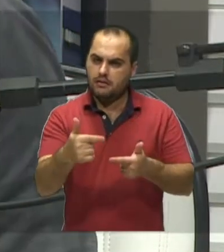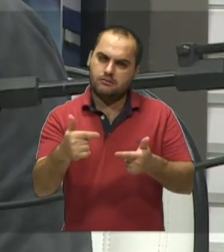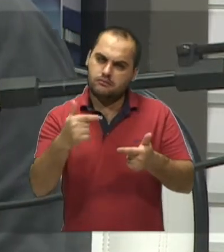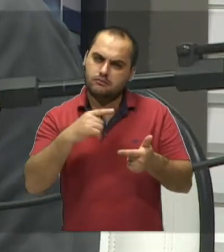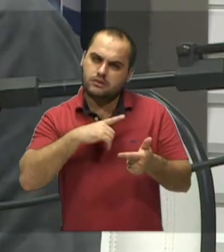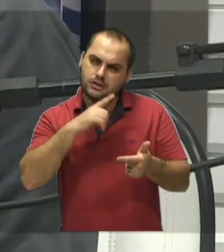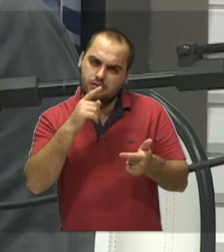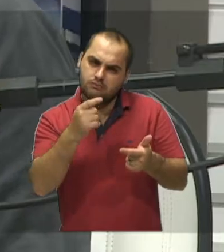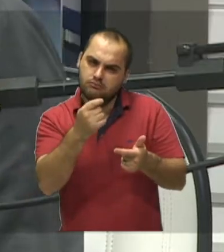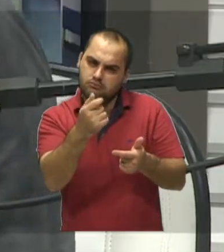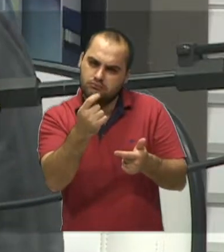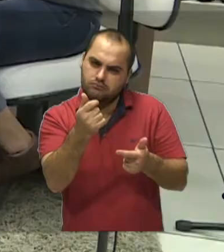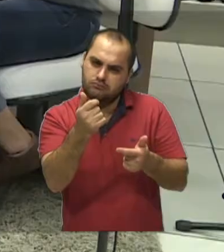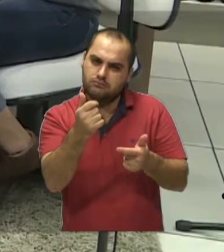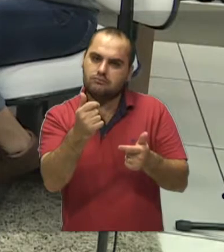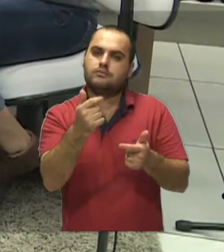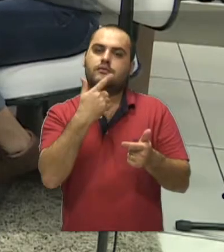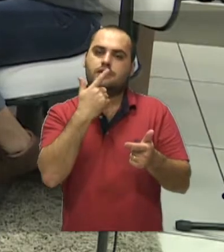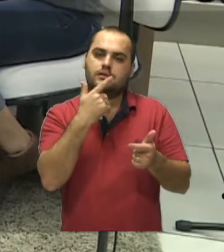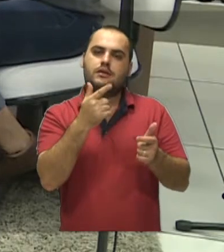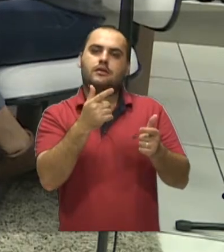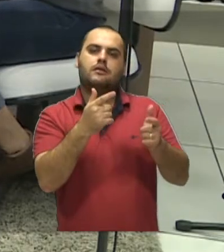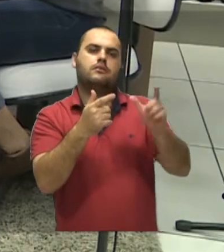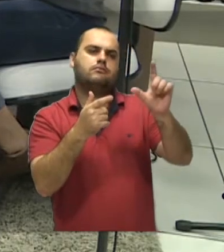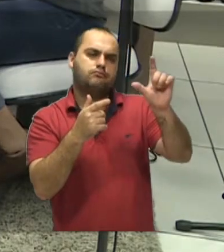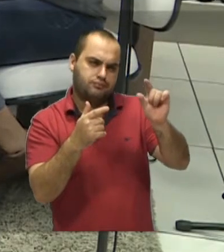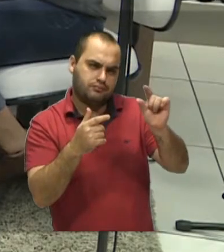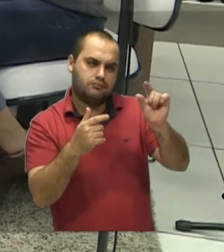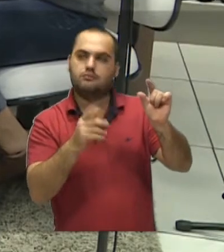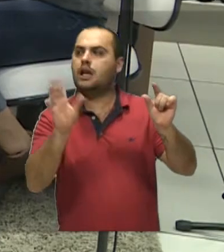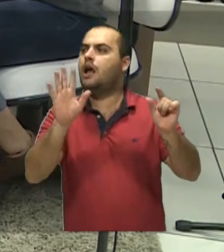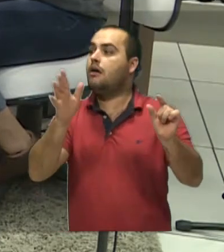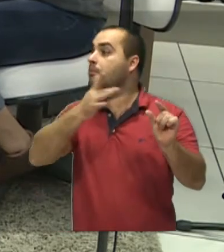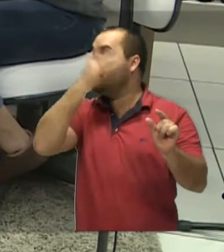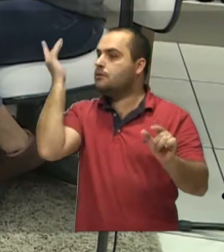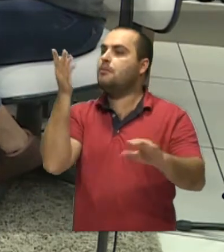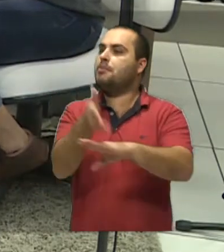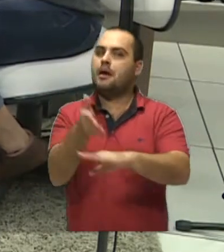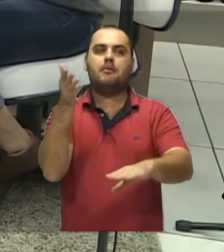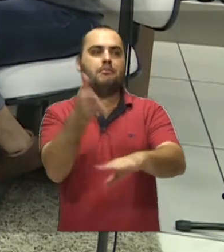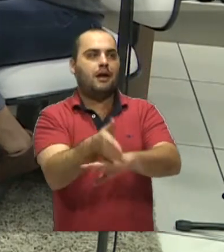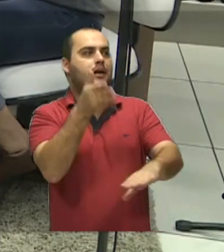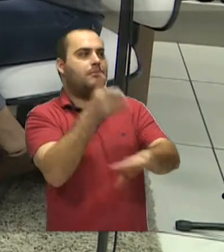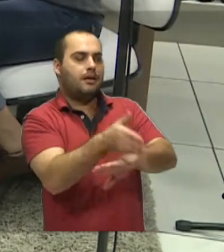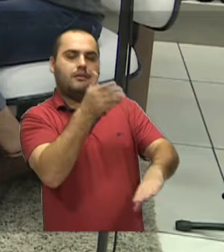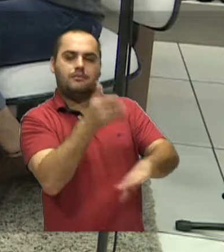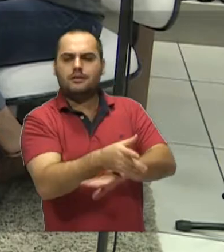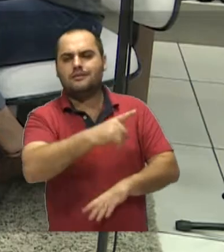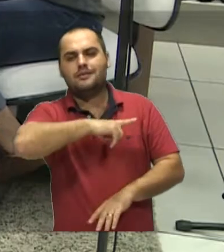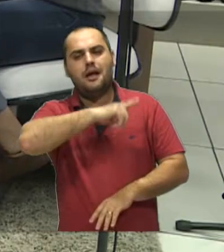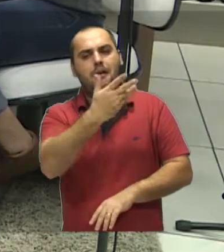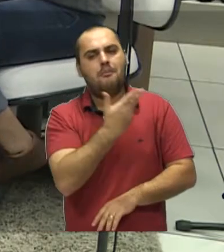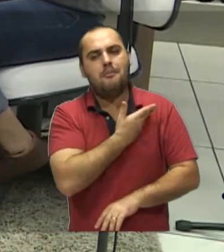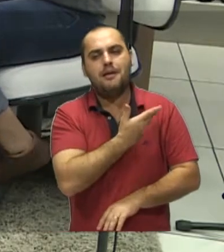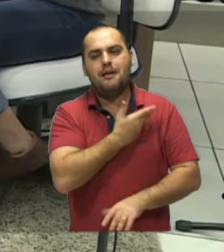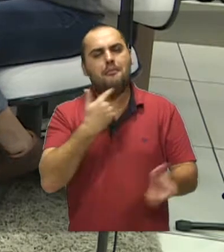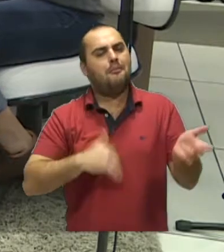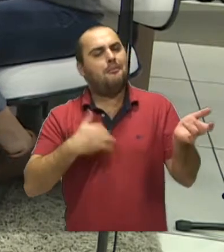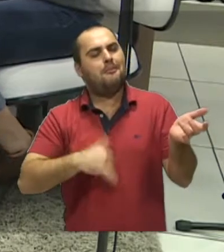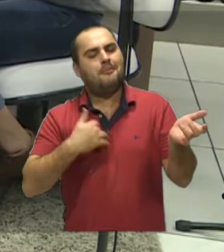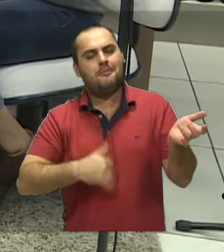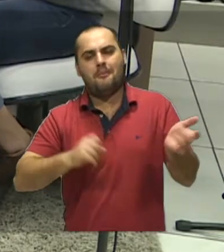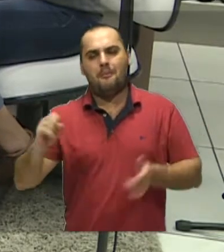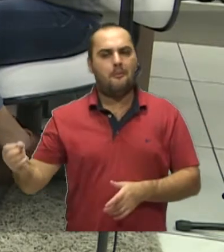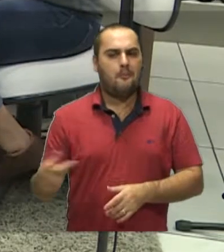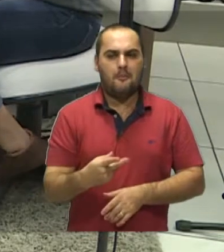sempre falo isso, o próximo trabalho vai ser mais enxuto. Aí chega lá, fulano, faz uma participação, porque a gente tem muito amigo que toca, né? E é uma oportunidade do teu trabalho